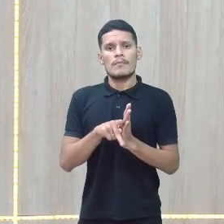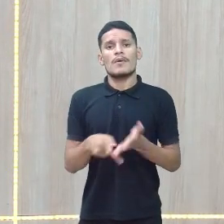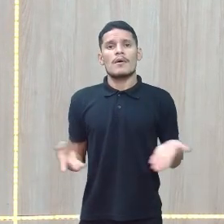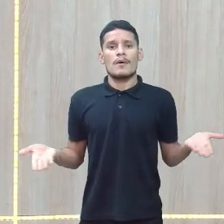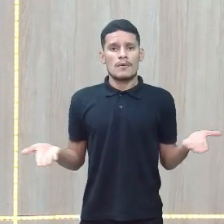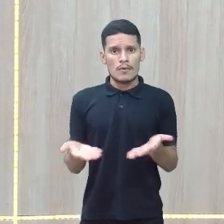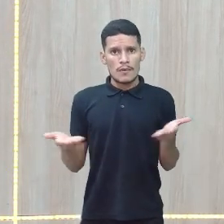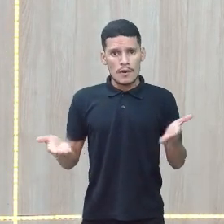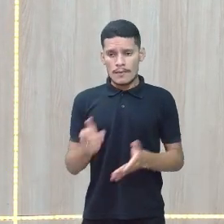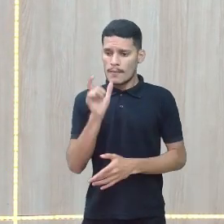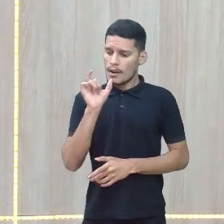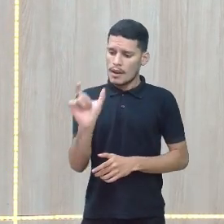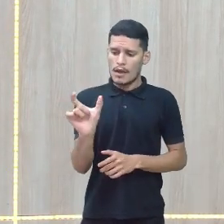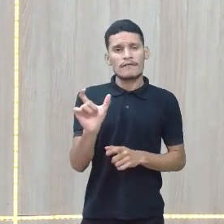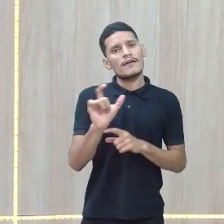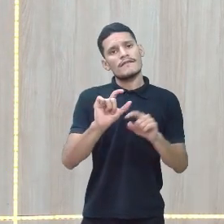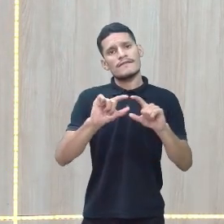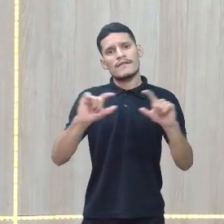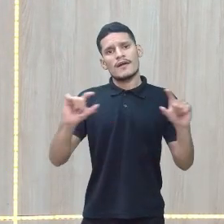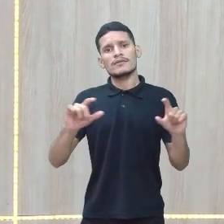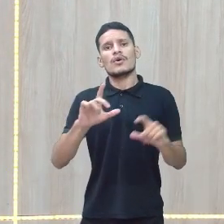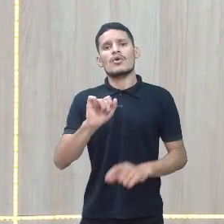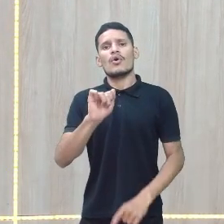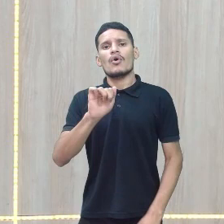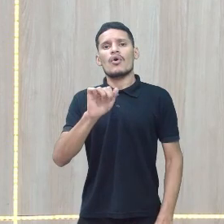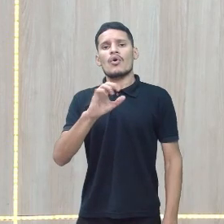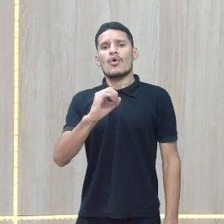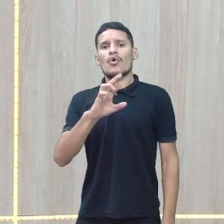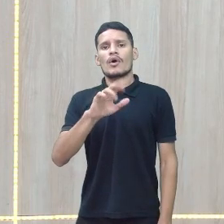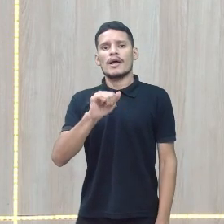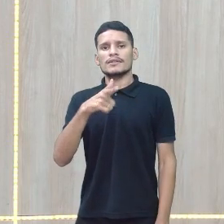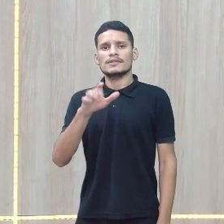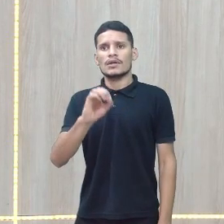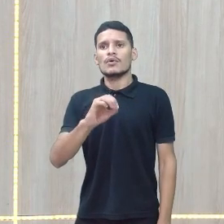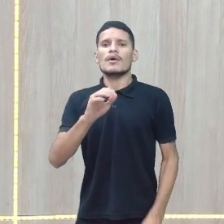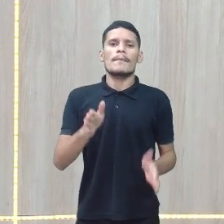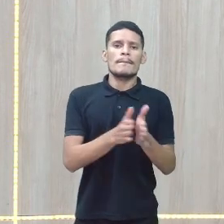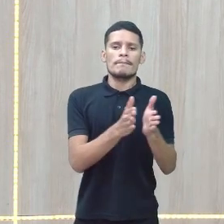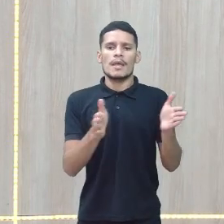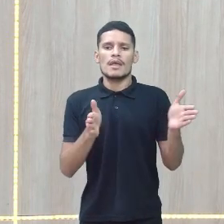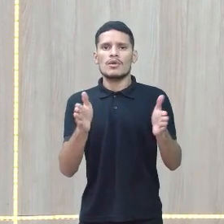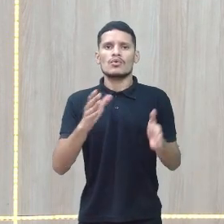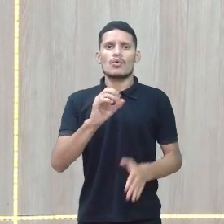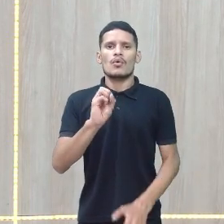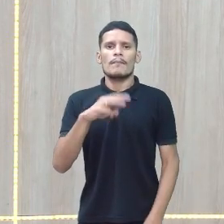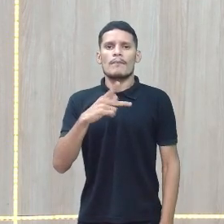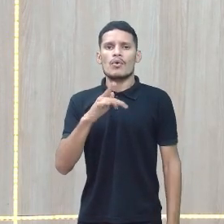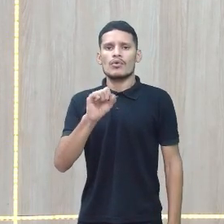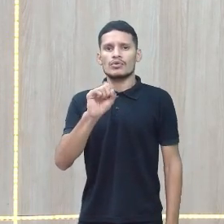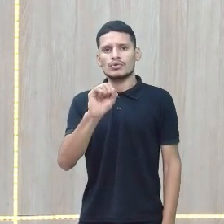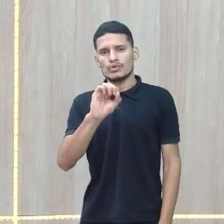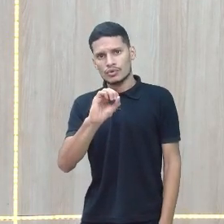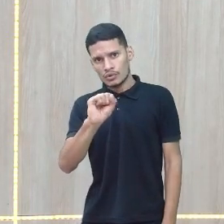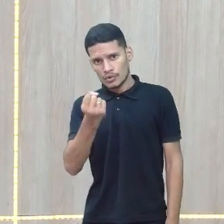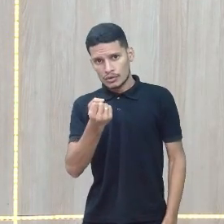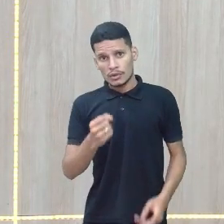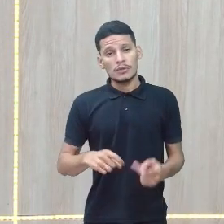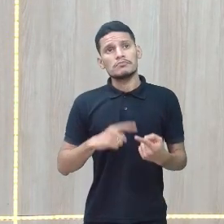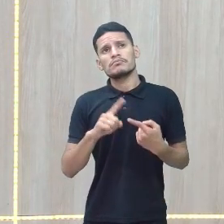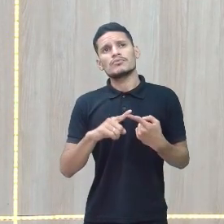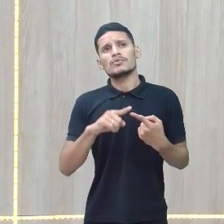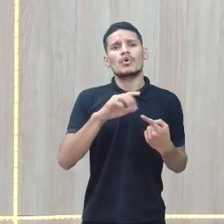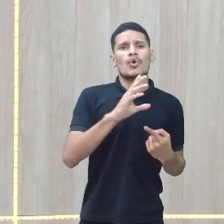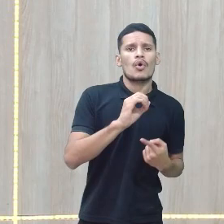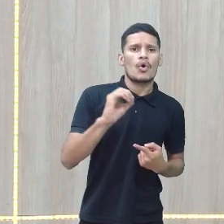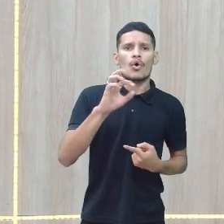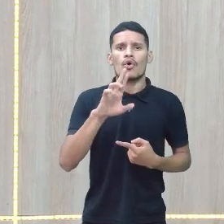esta nomenclatura, das orações dos períodos compostos, que é orações coordenadas, orações